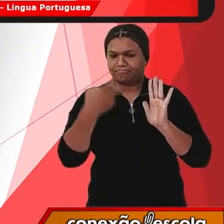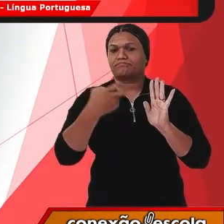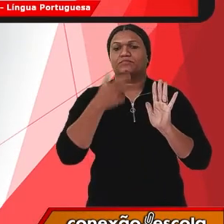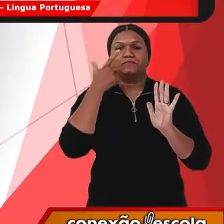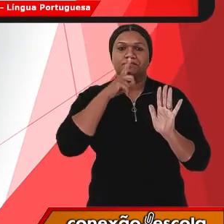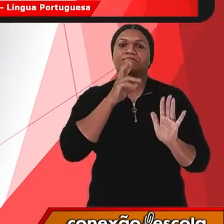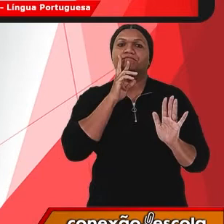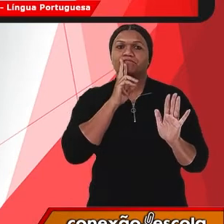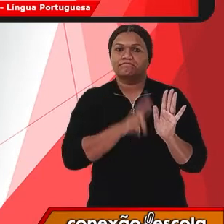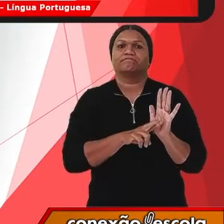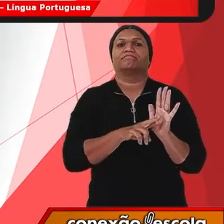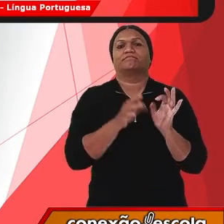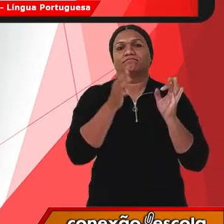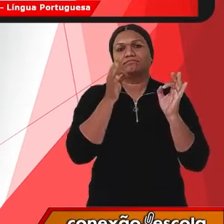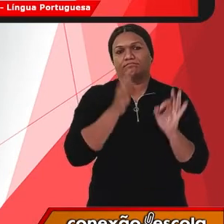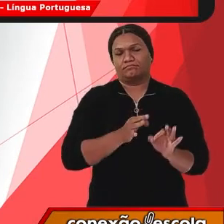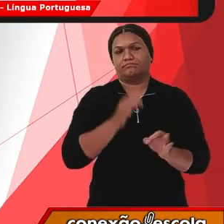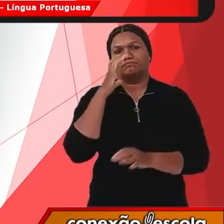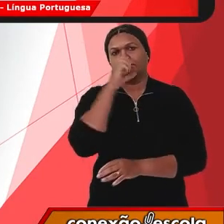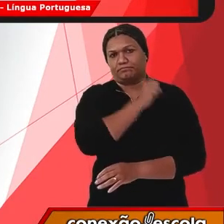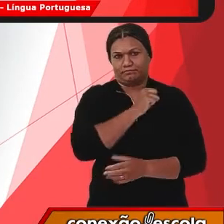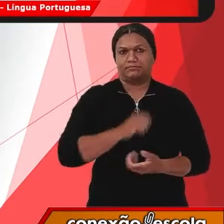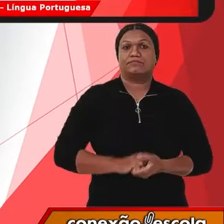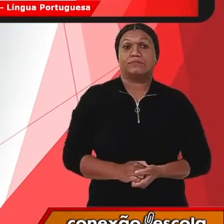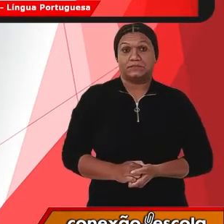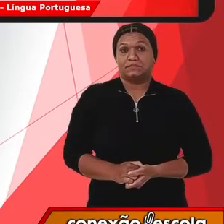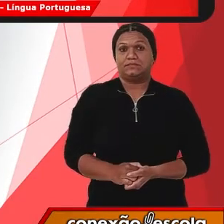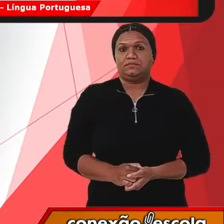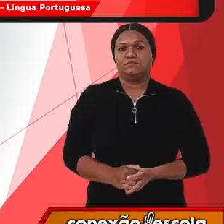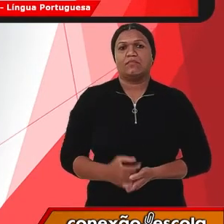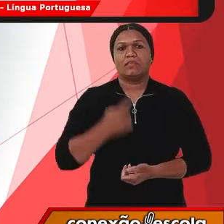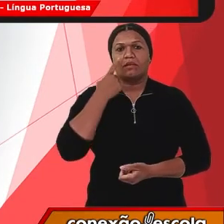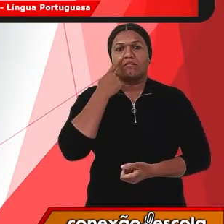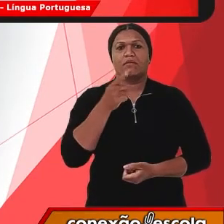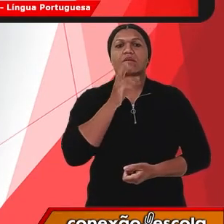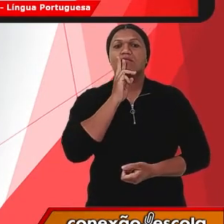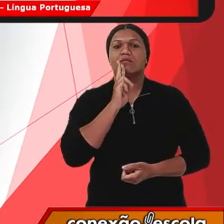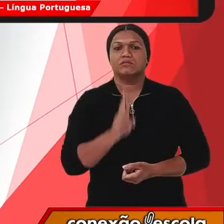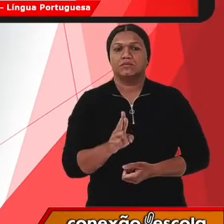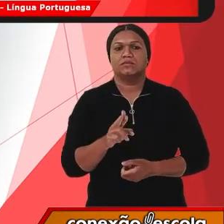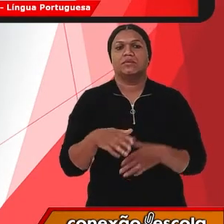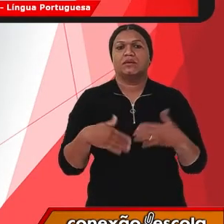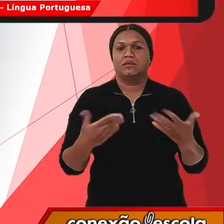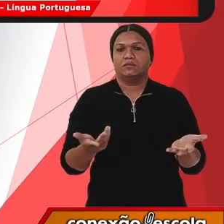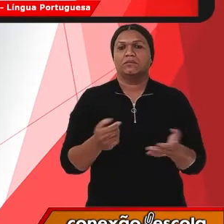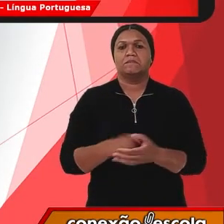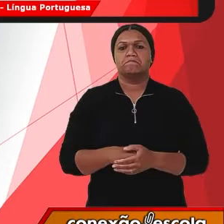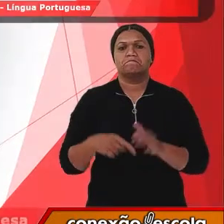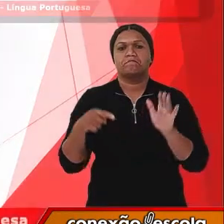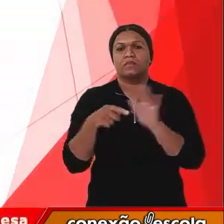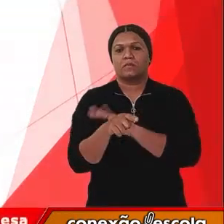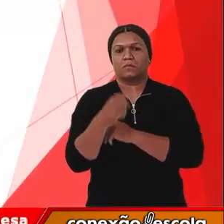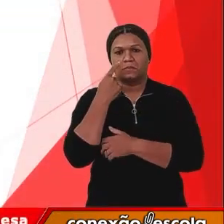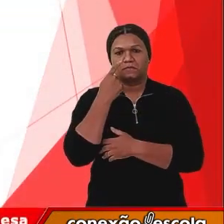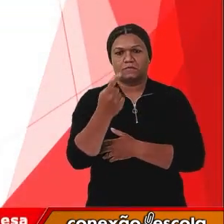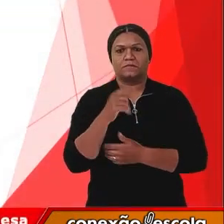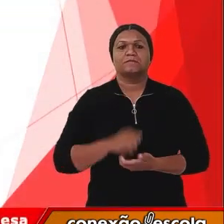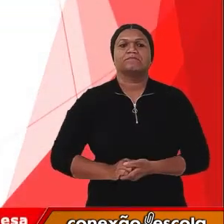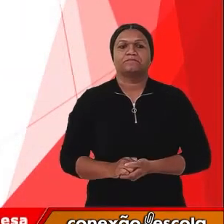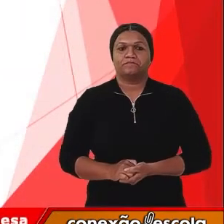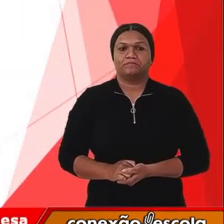vai localizar rapidamente essas informações a ver comigo respondendo então uma questãozinha